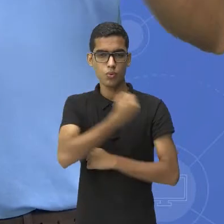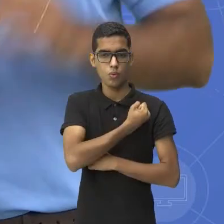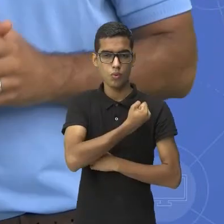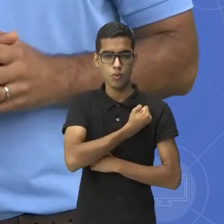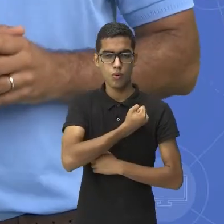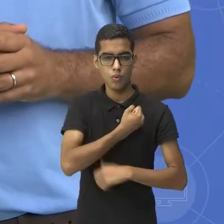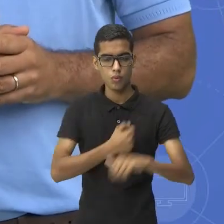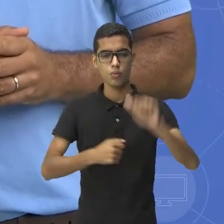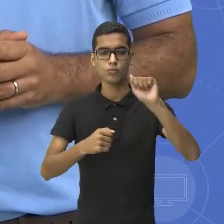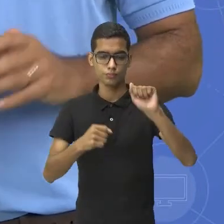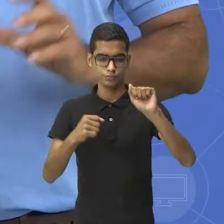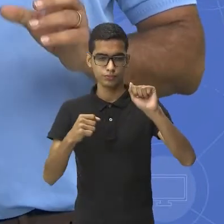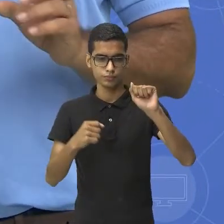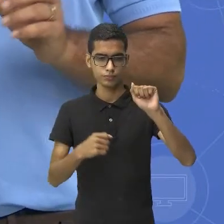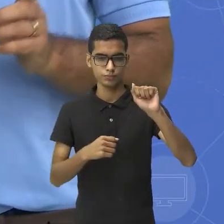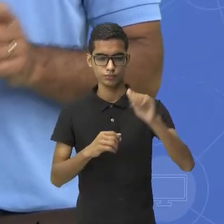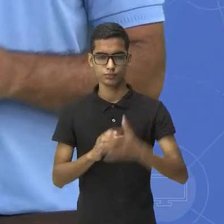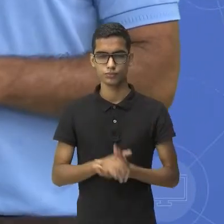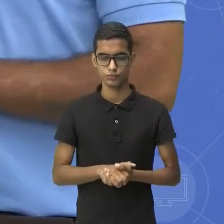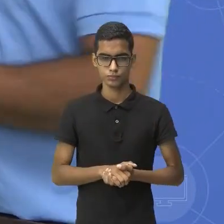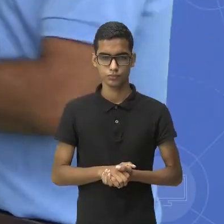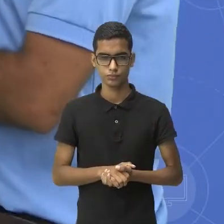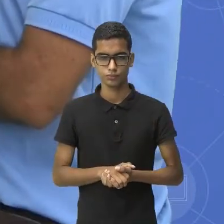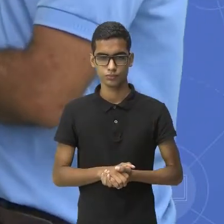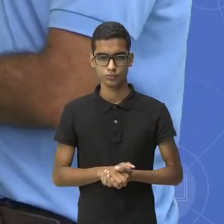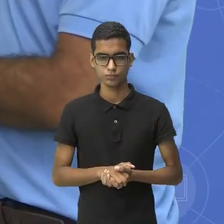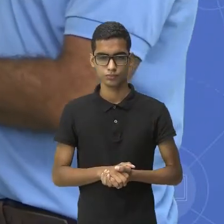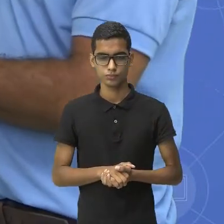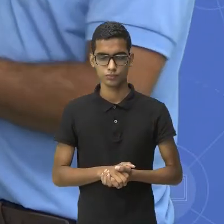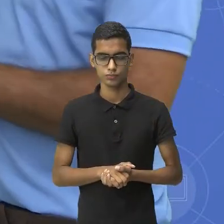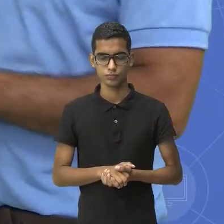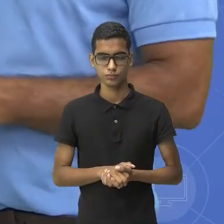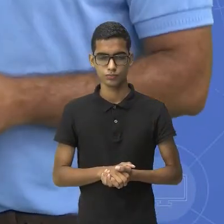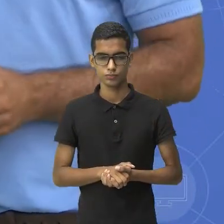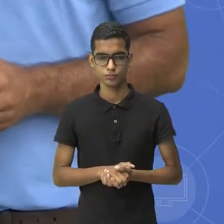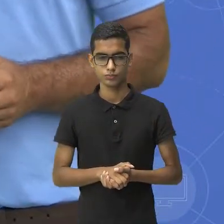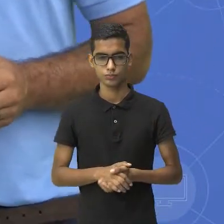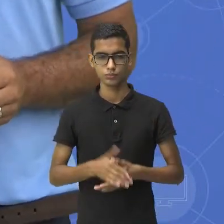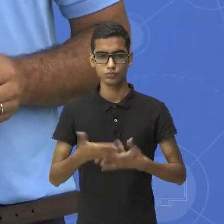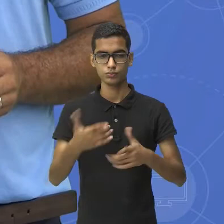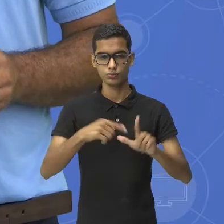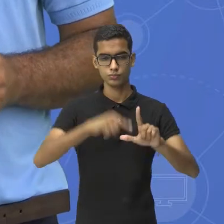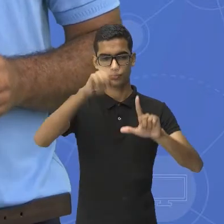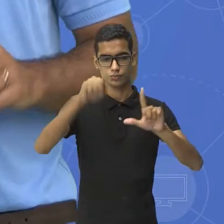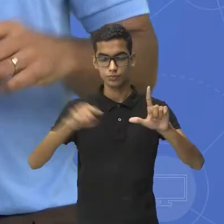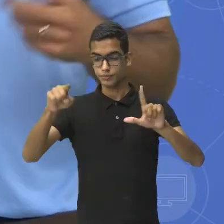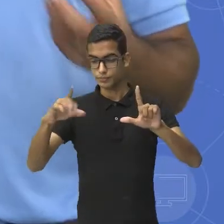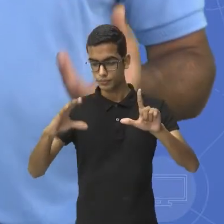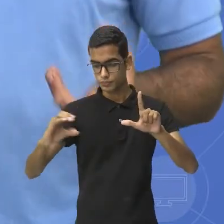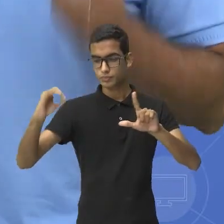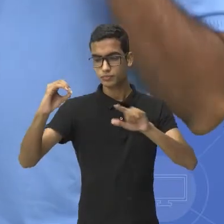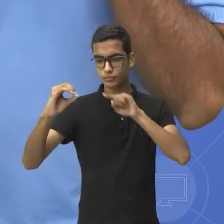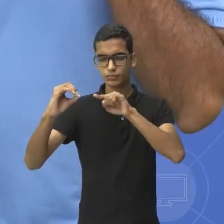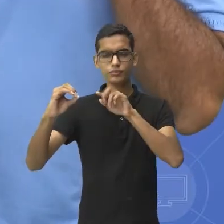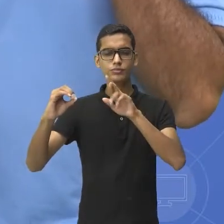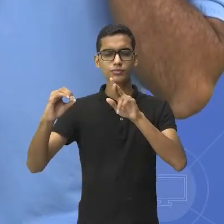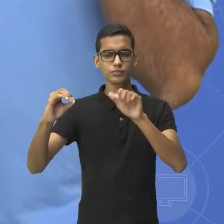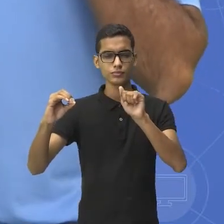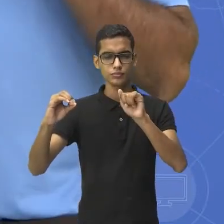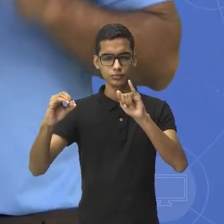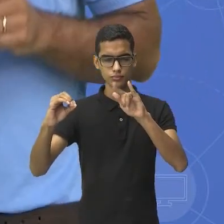frente do x ao quadrado ali, né? Então, olha o que diz, ó. Graficamente, os zeros, né, que são as